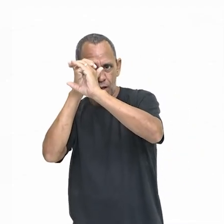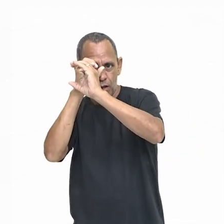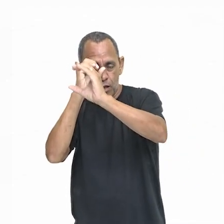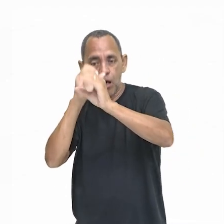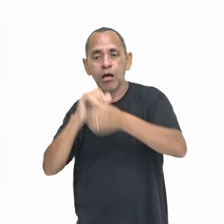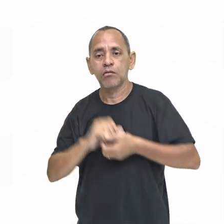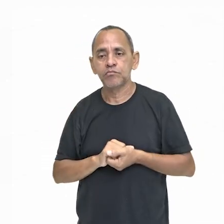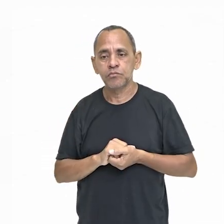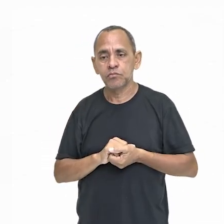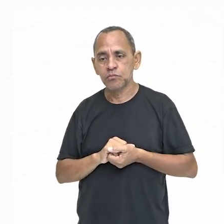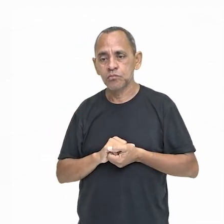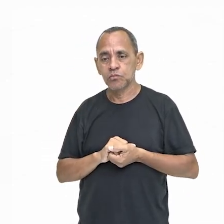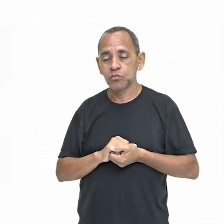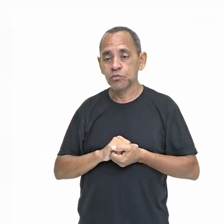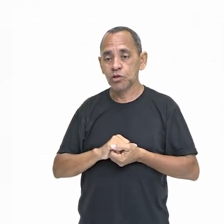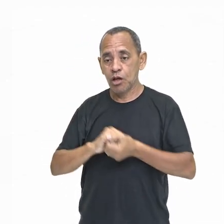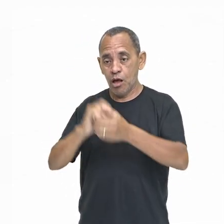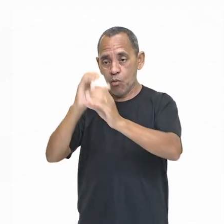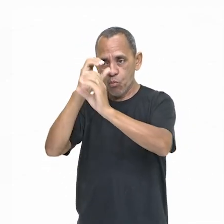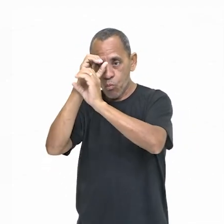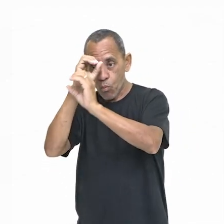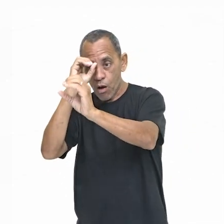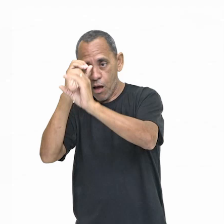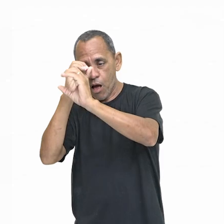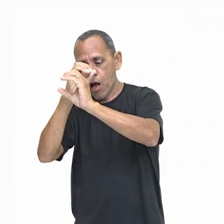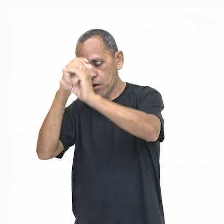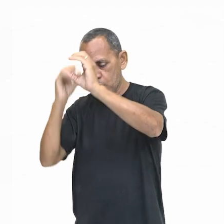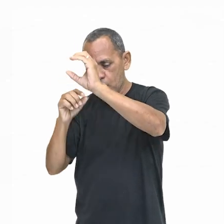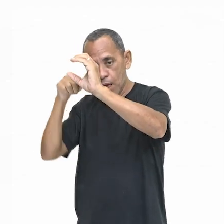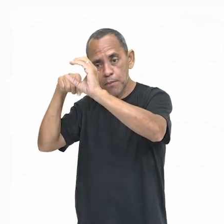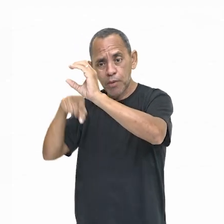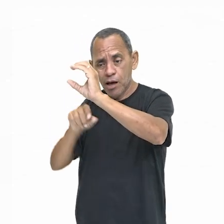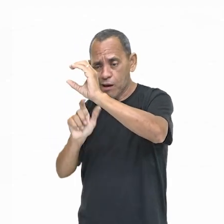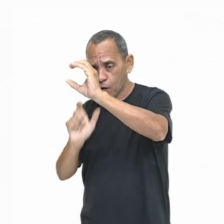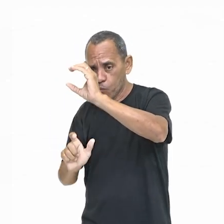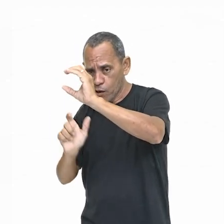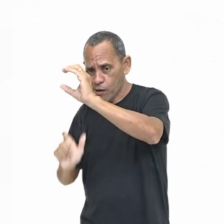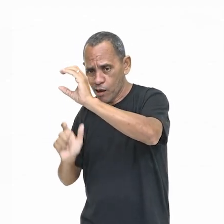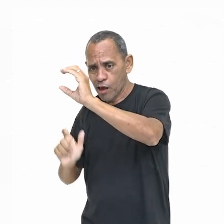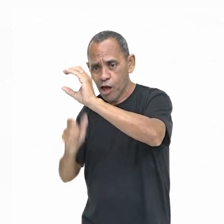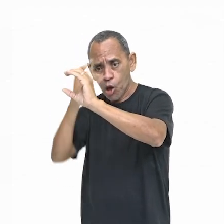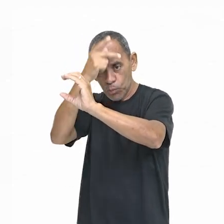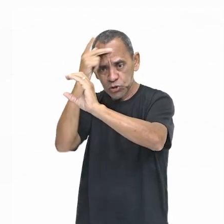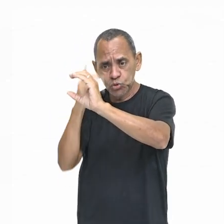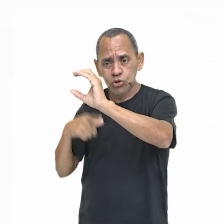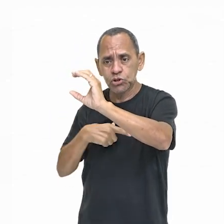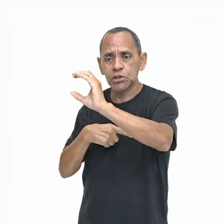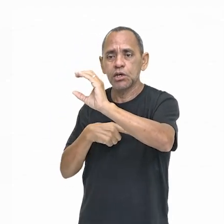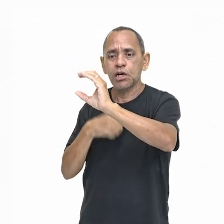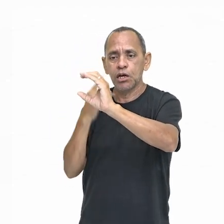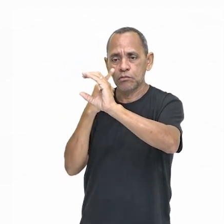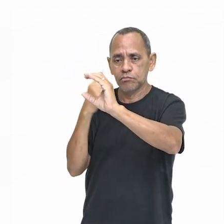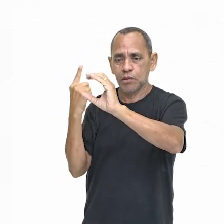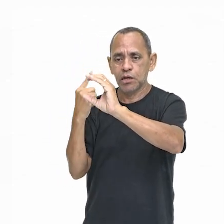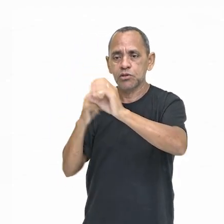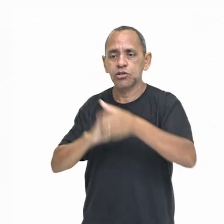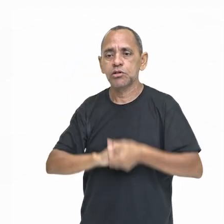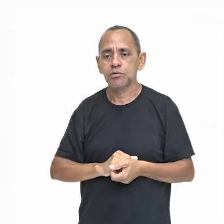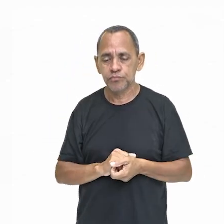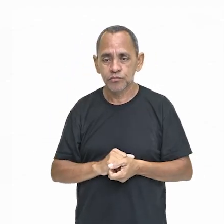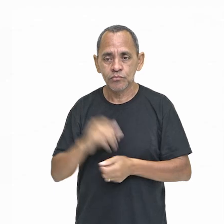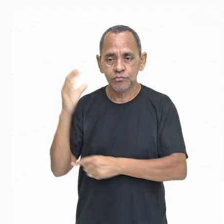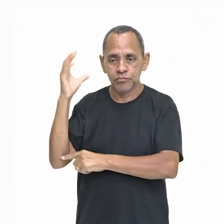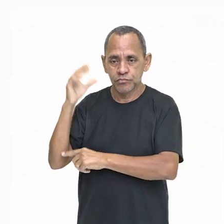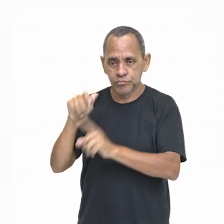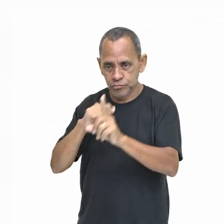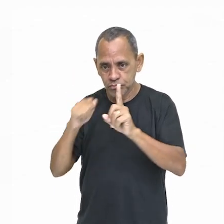pessoas e tem um grande microscópio mirando essas pessoas. As ciências sociais e, em específico, a